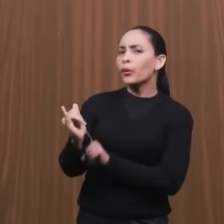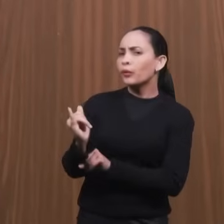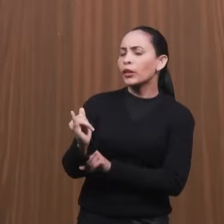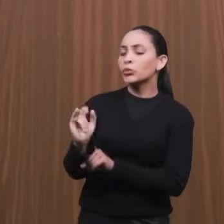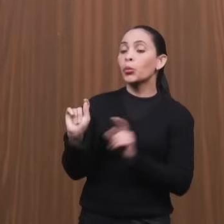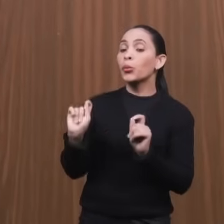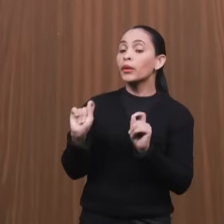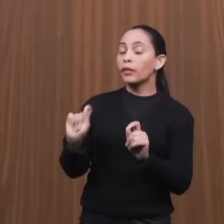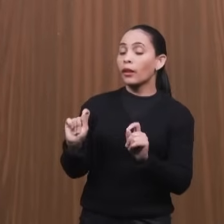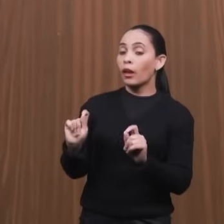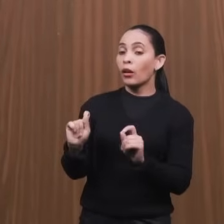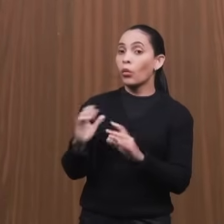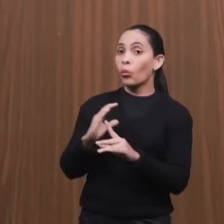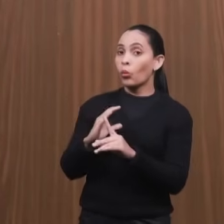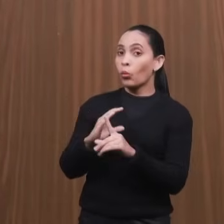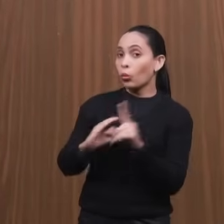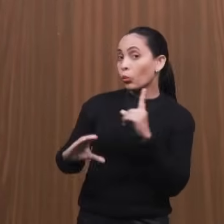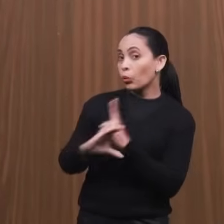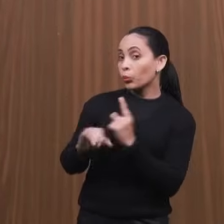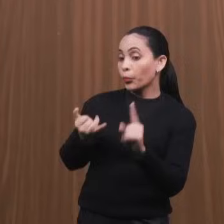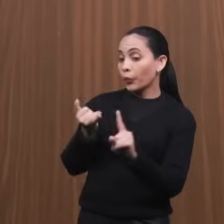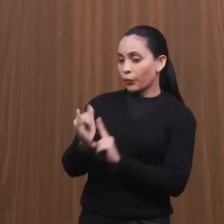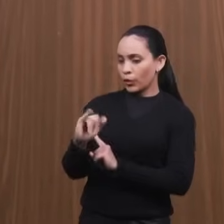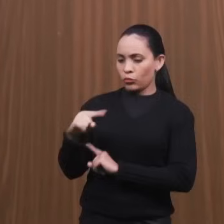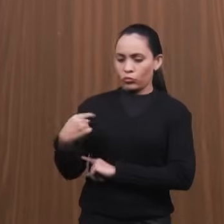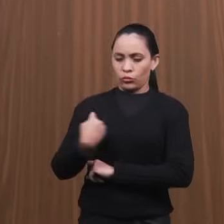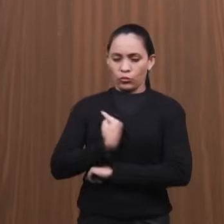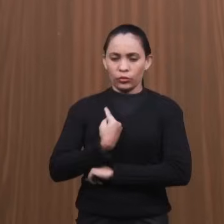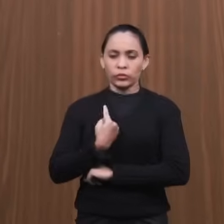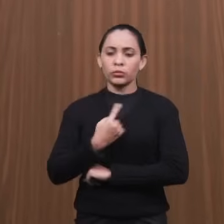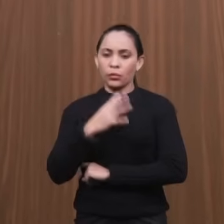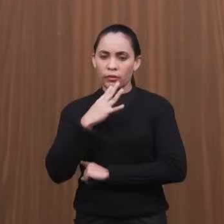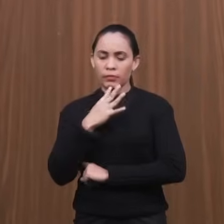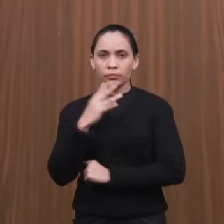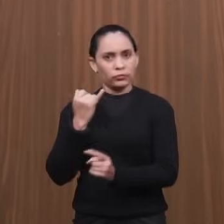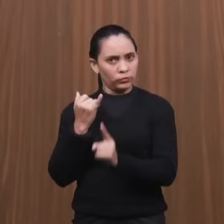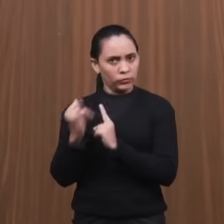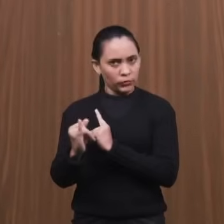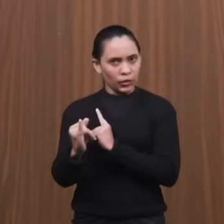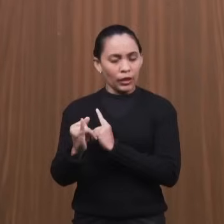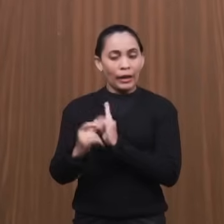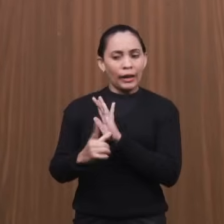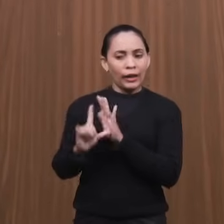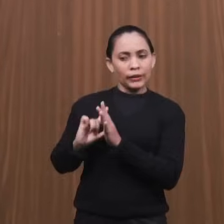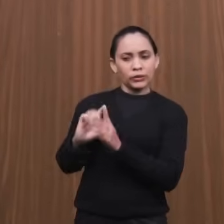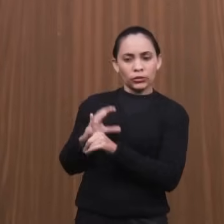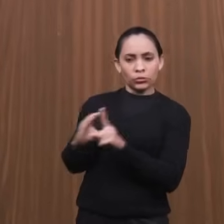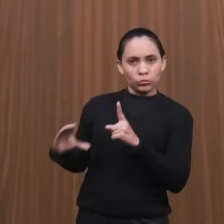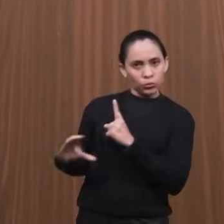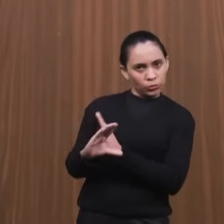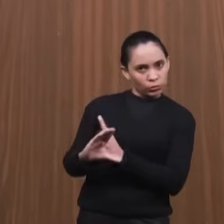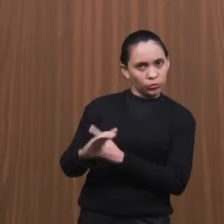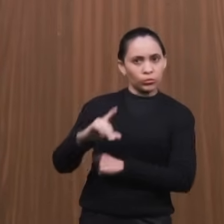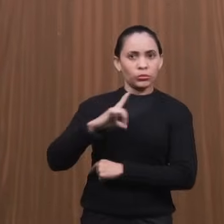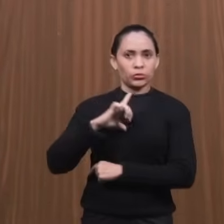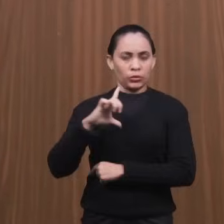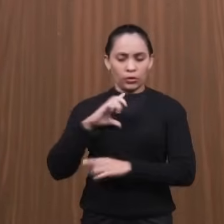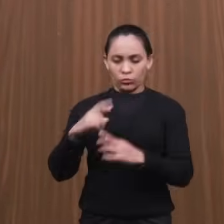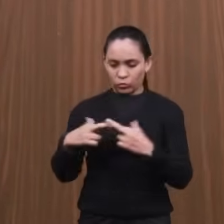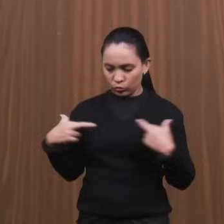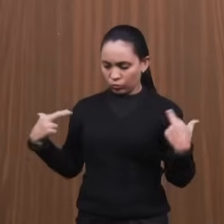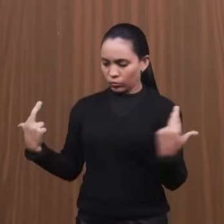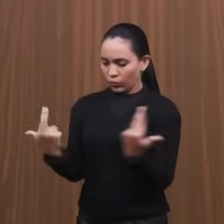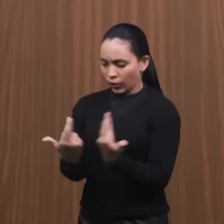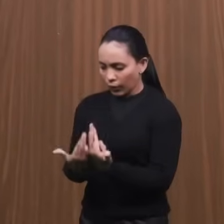culto profético? É um momento, chamamos de culto profético, um momento que antecede o início do culto, onde nos